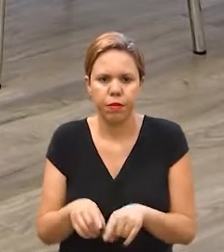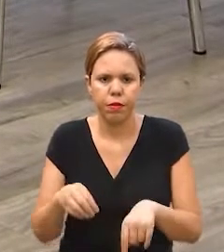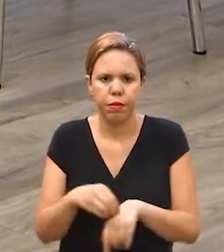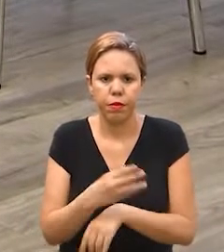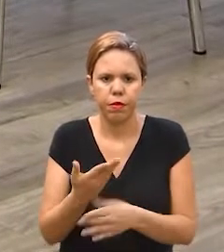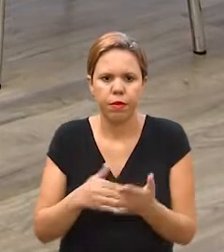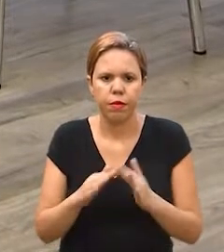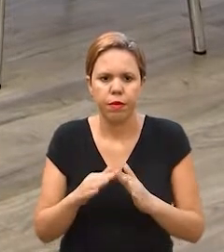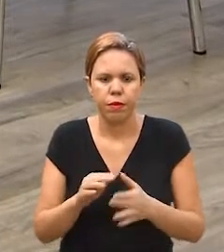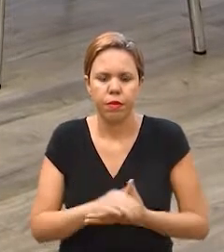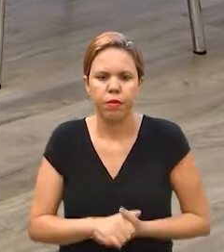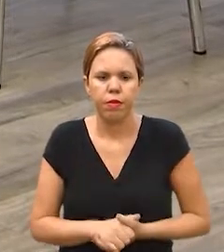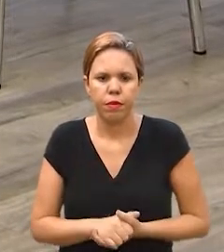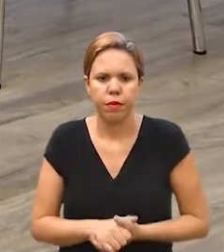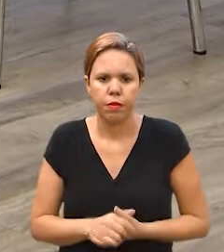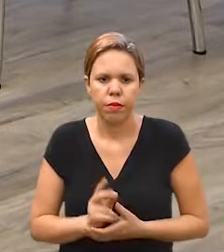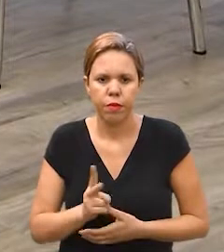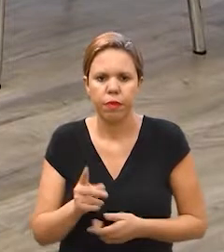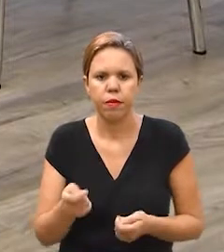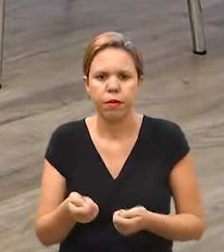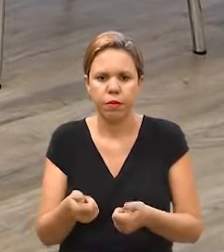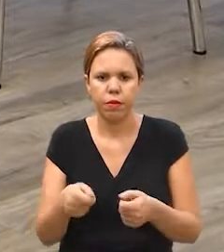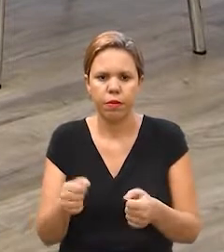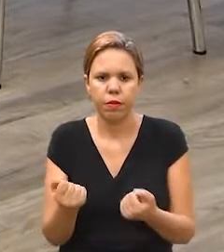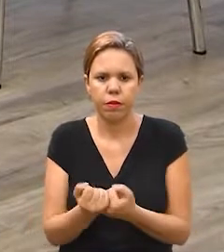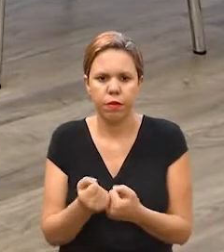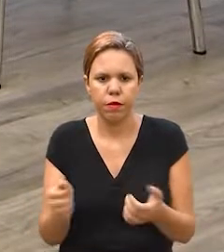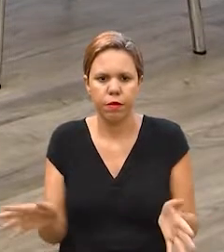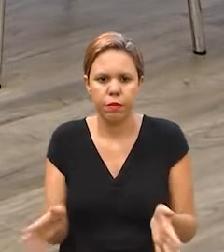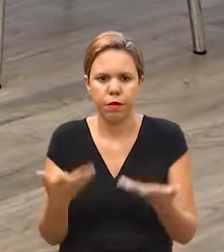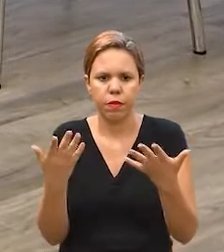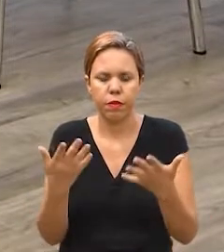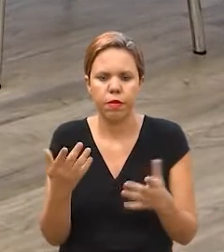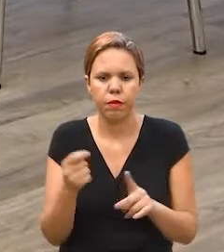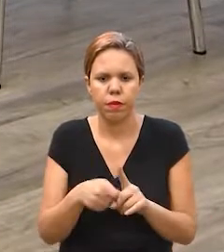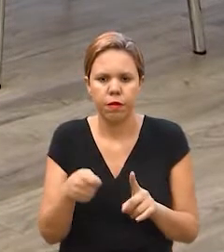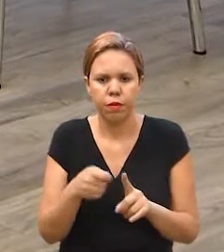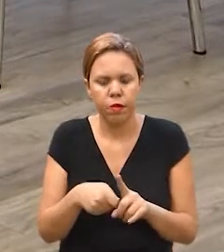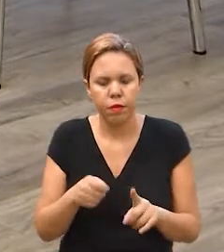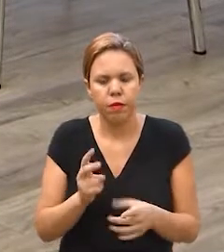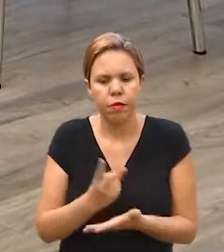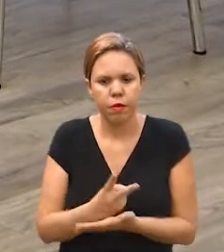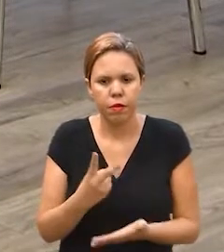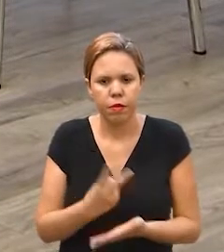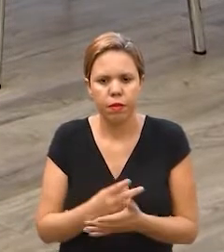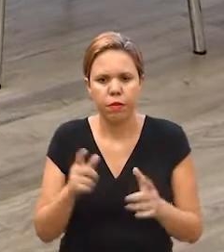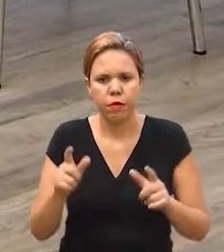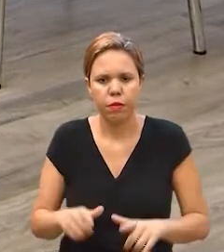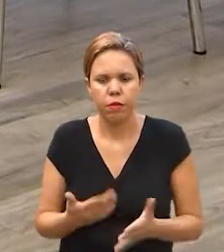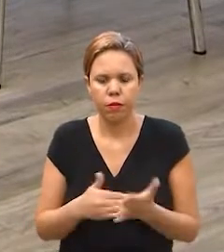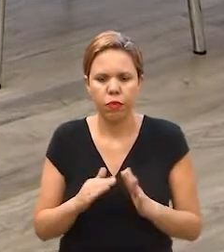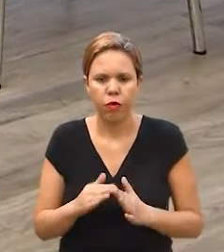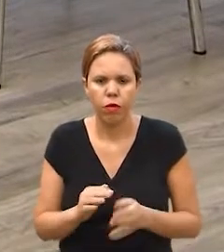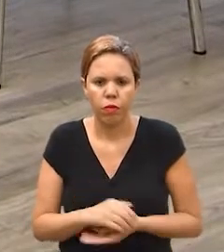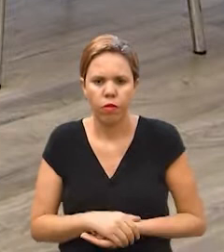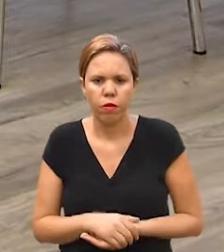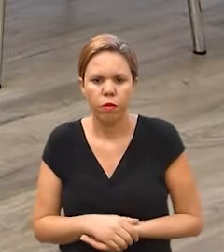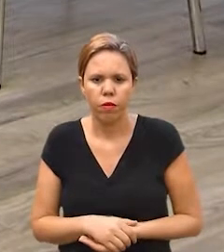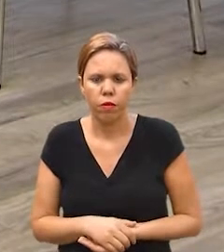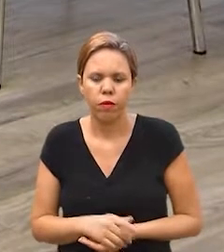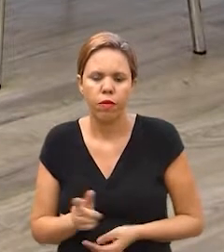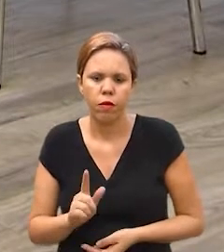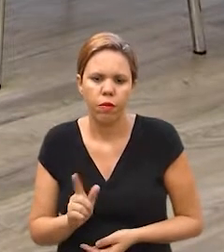para a escola e dar condições, incentivo e política para ele se manter na escola.